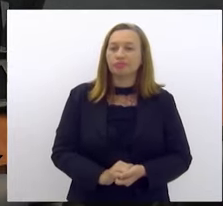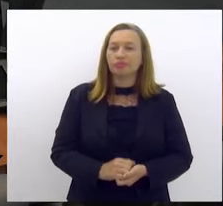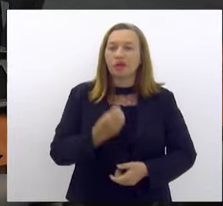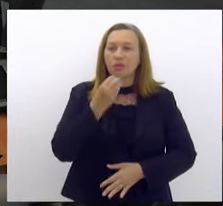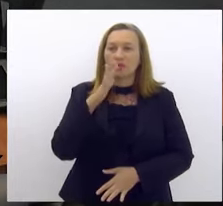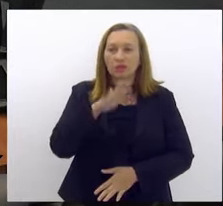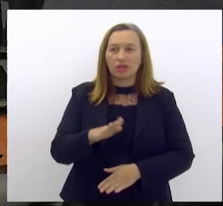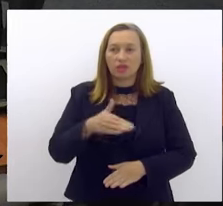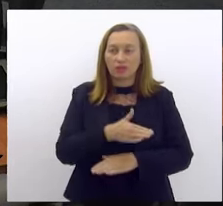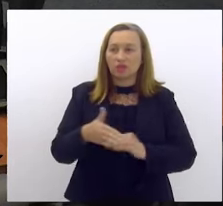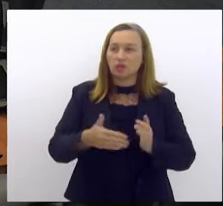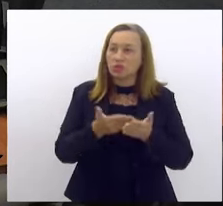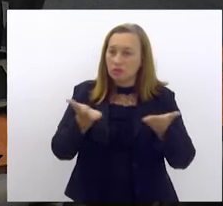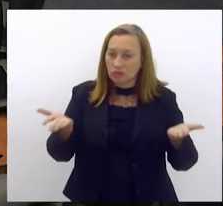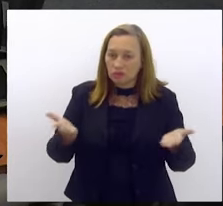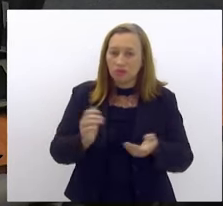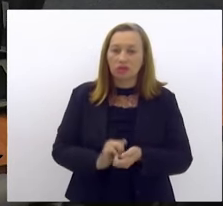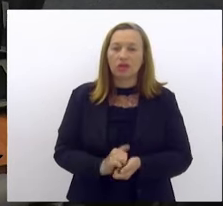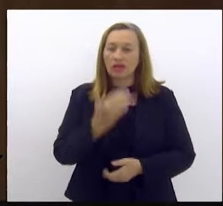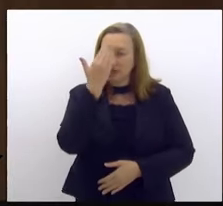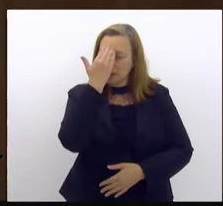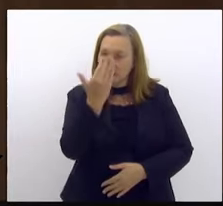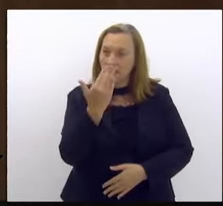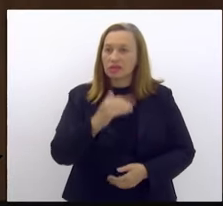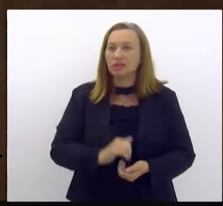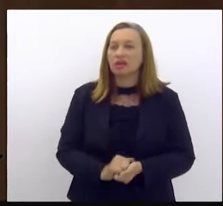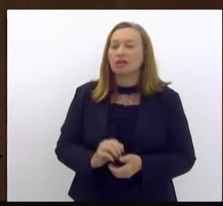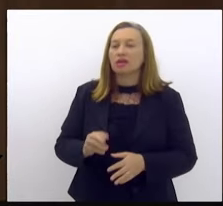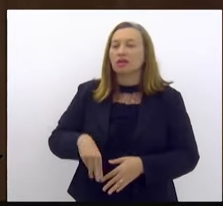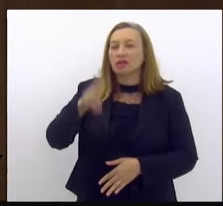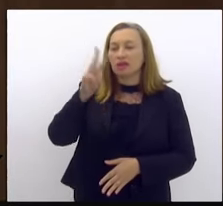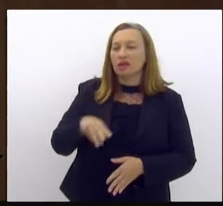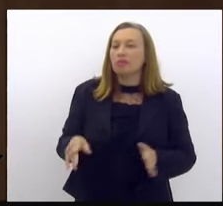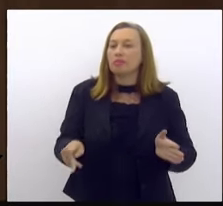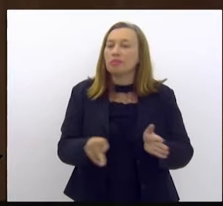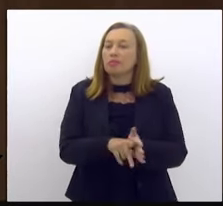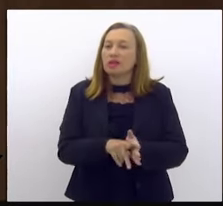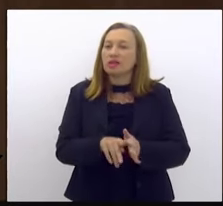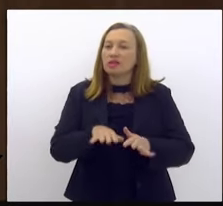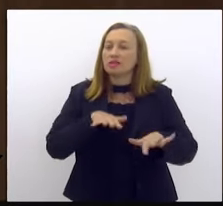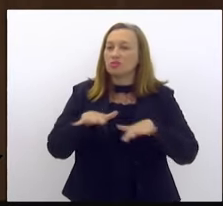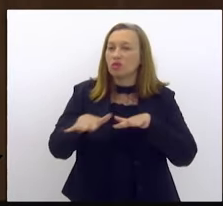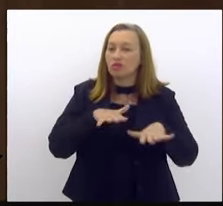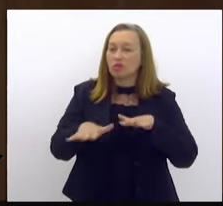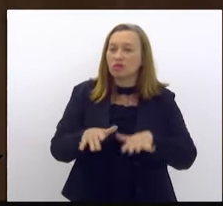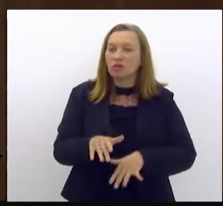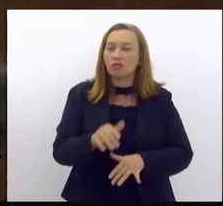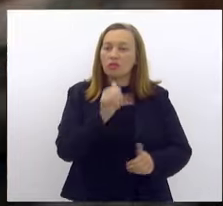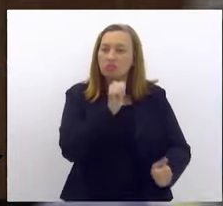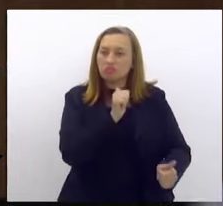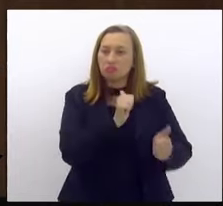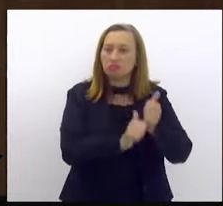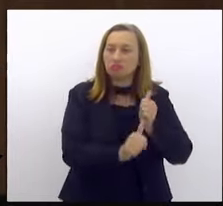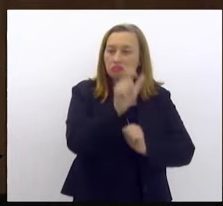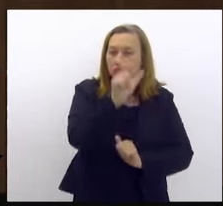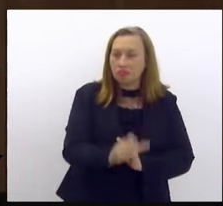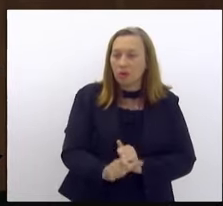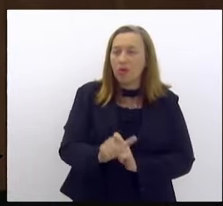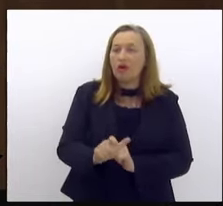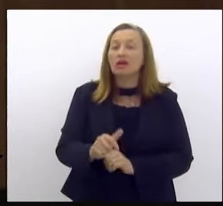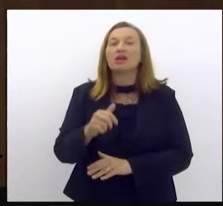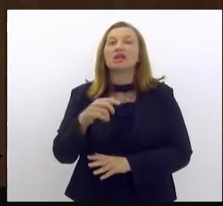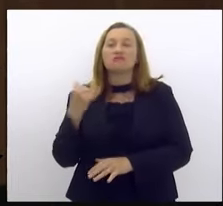Boa tarde para todos. Só queria agradecer quem fez parte de todo esse movimento, quem já foi atleta, sabe a dificuldade. Infelizmente, vivemos